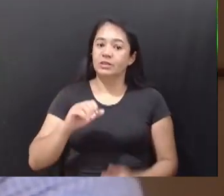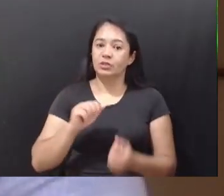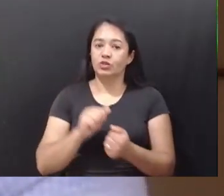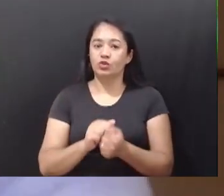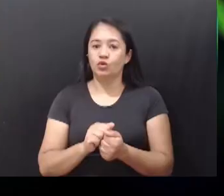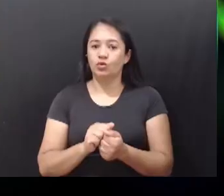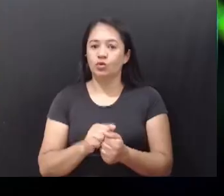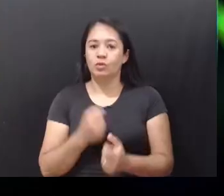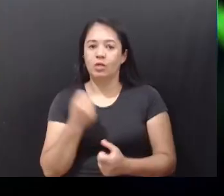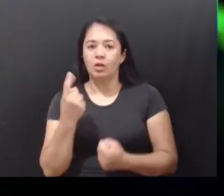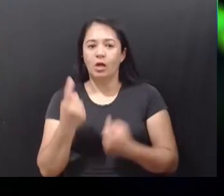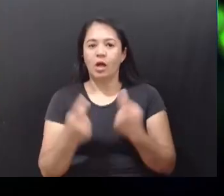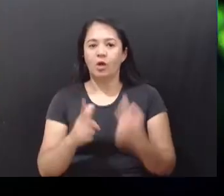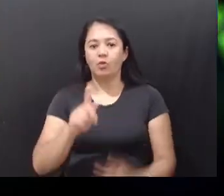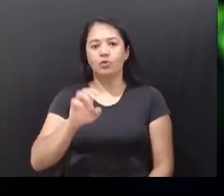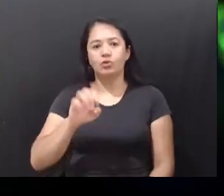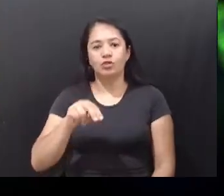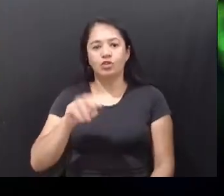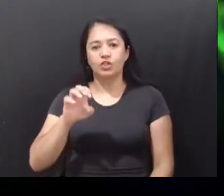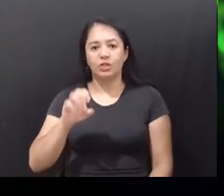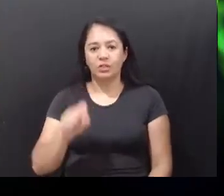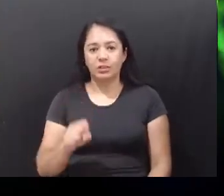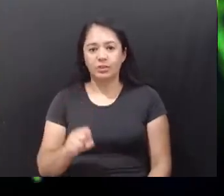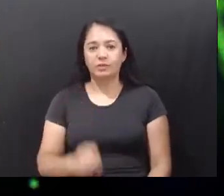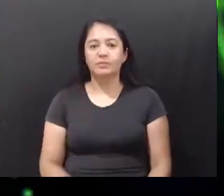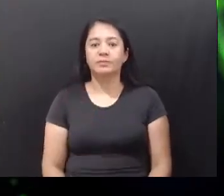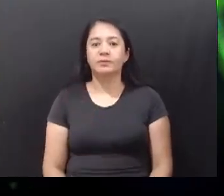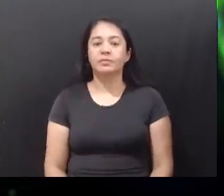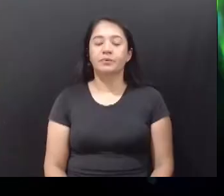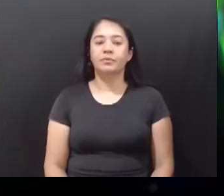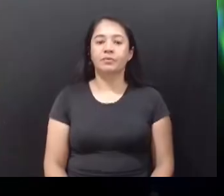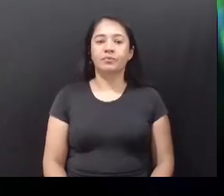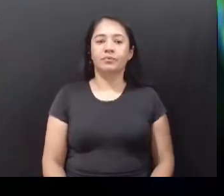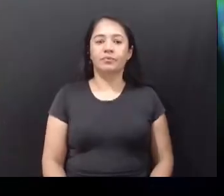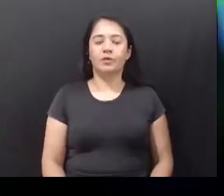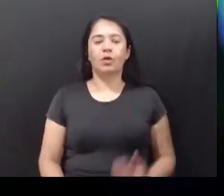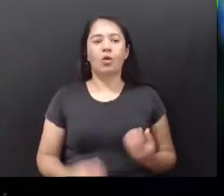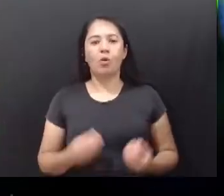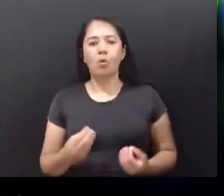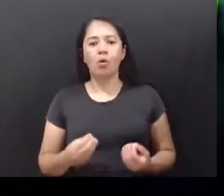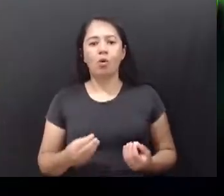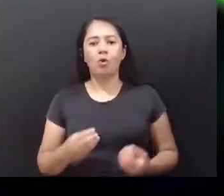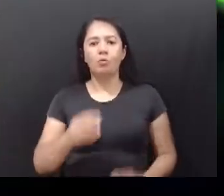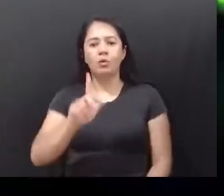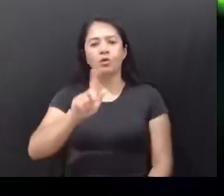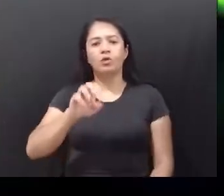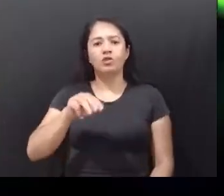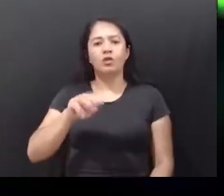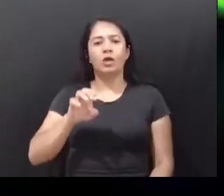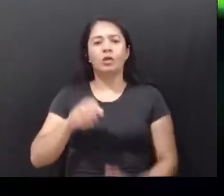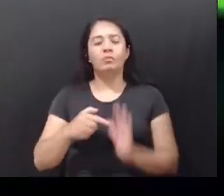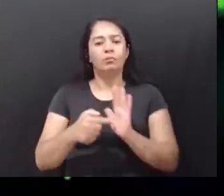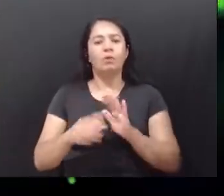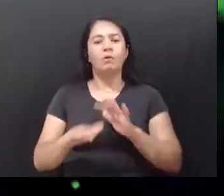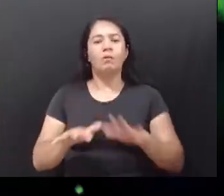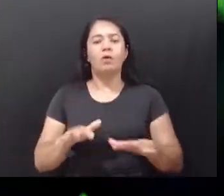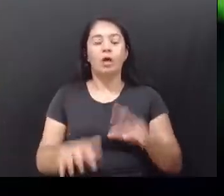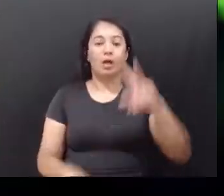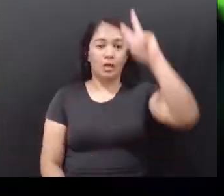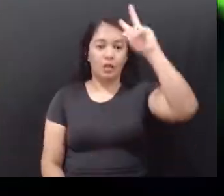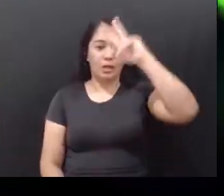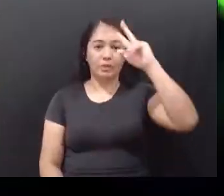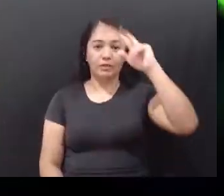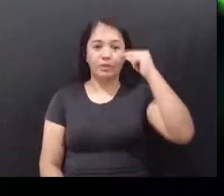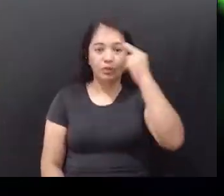se juntos eles têm alguns genes que nós chamamos de recessivos, né? Como é que um gene recessivo se